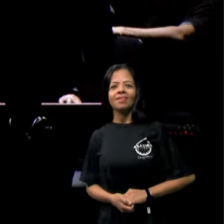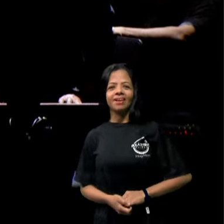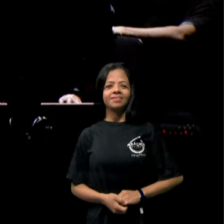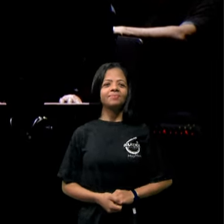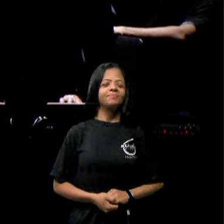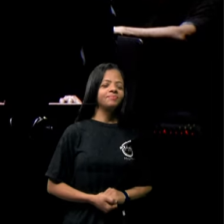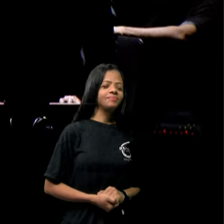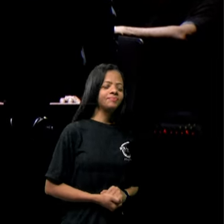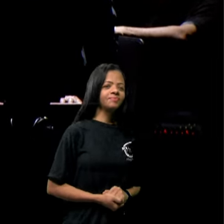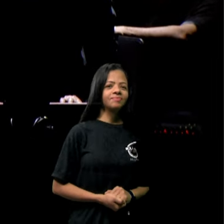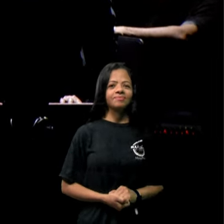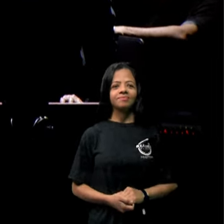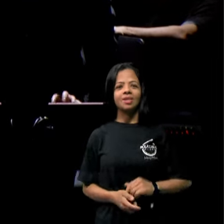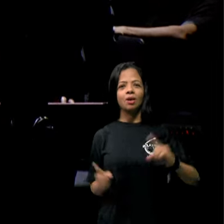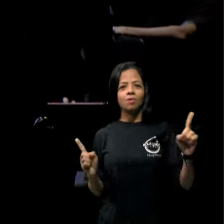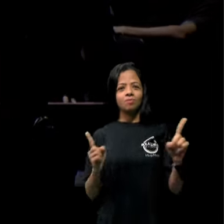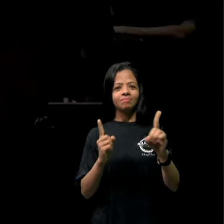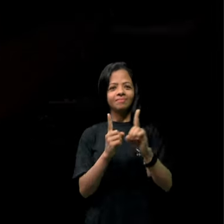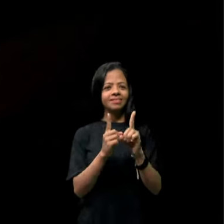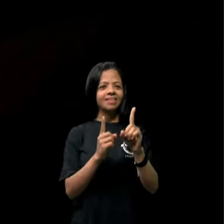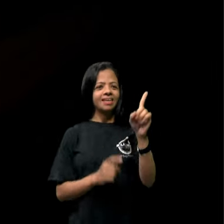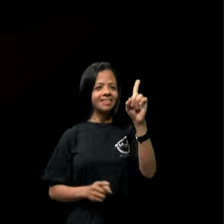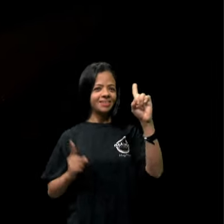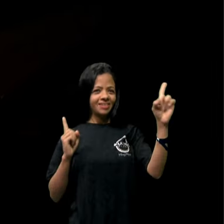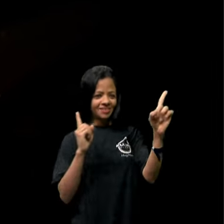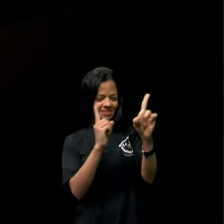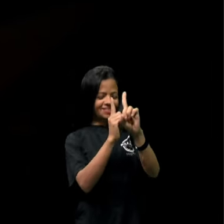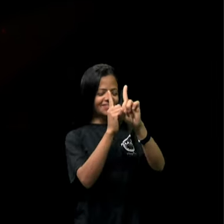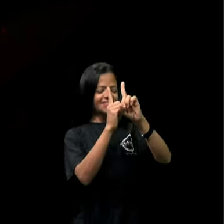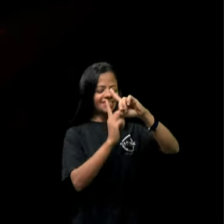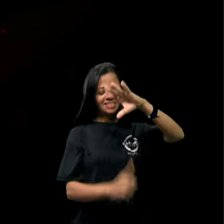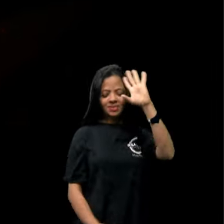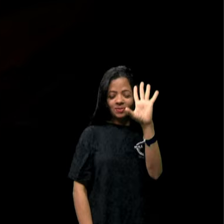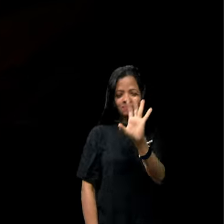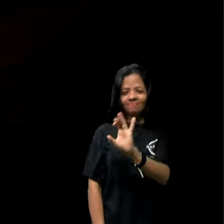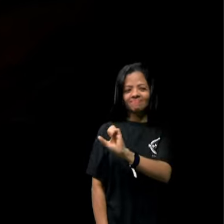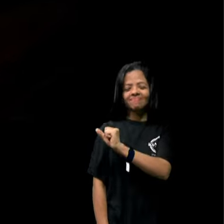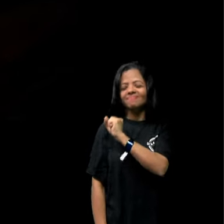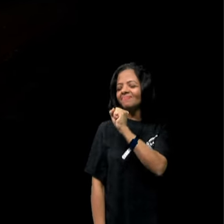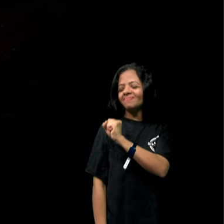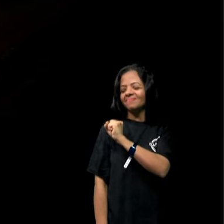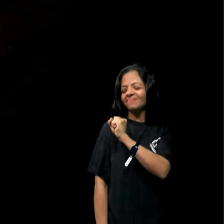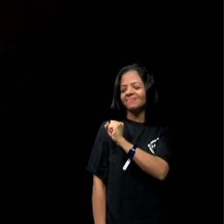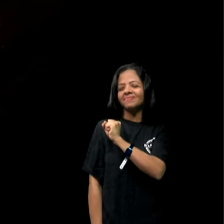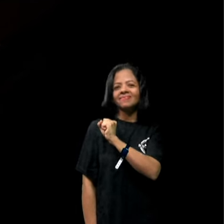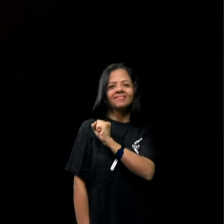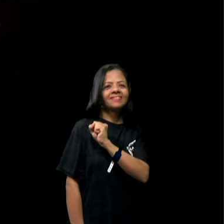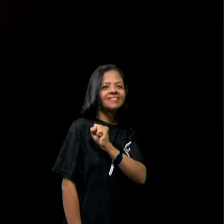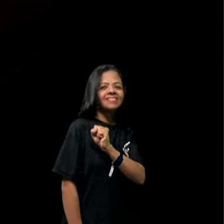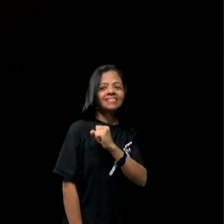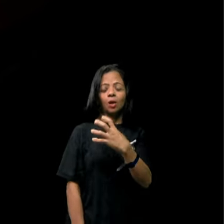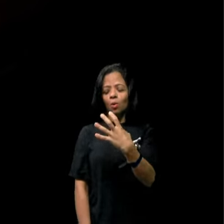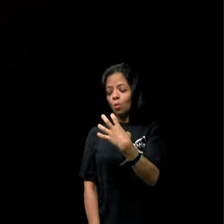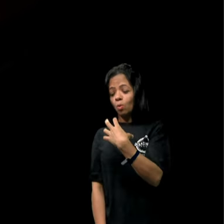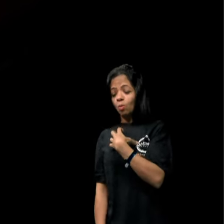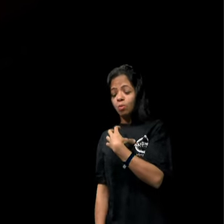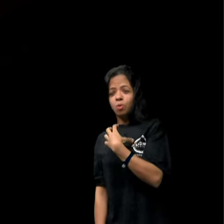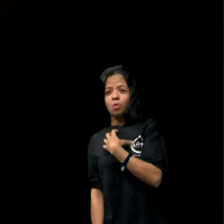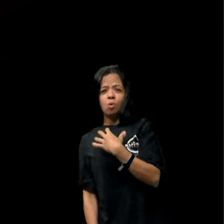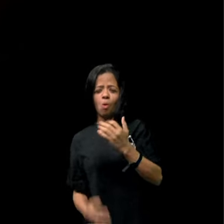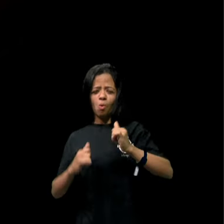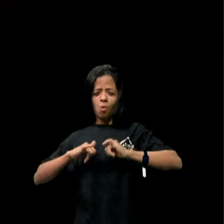é você e Ele agora, é você e o seu amado. Libera o som do seu interior.